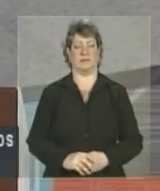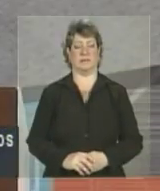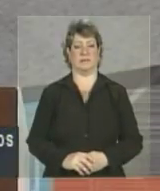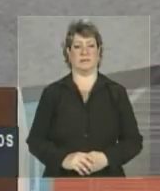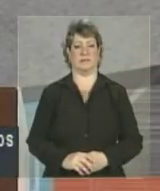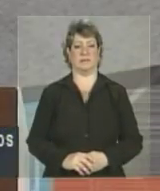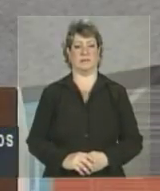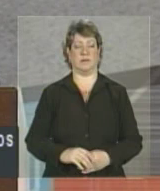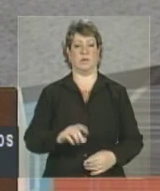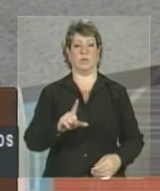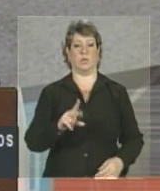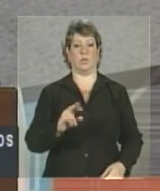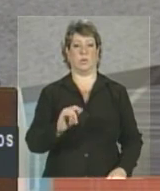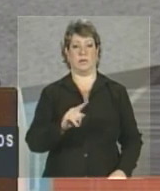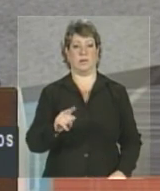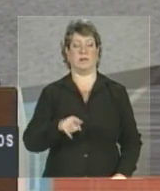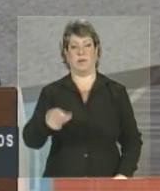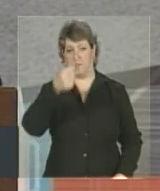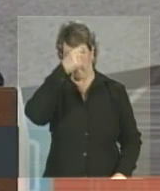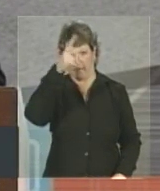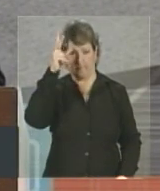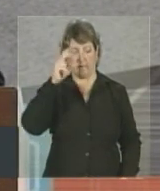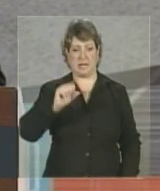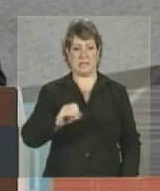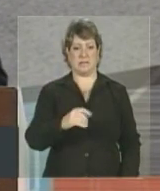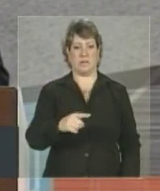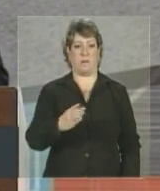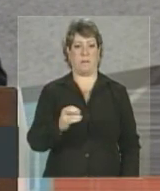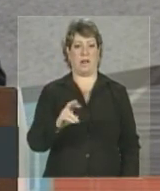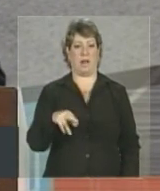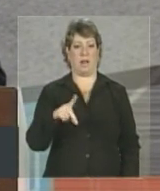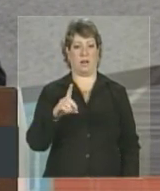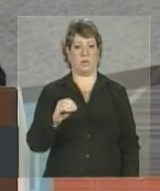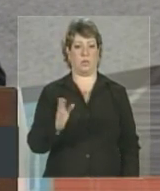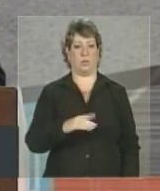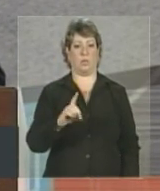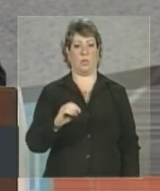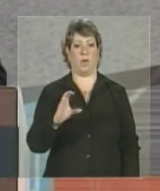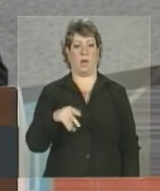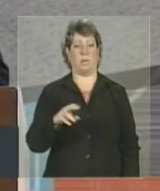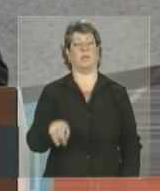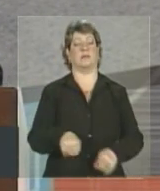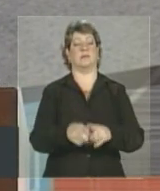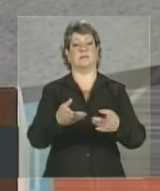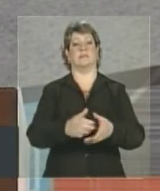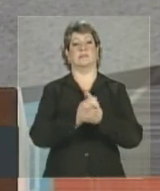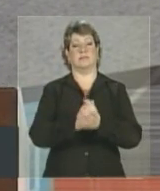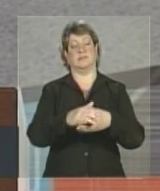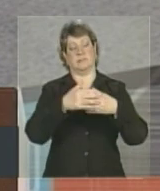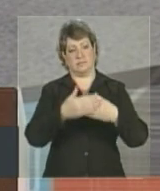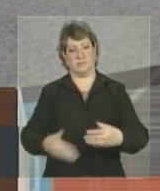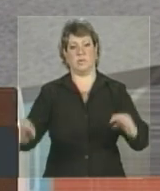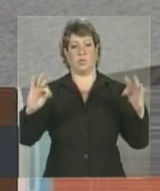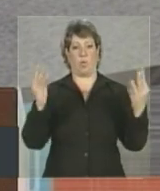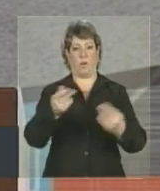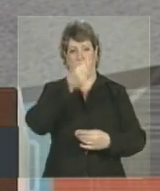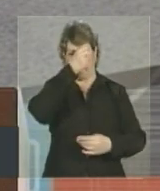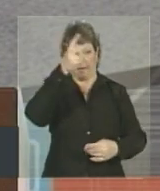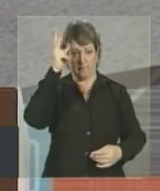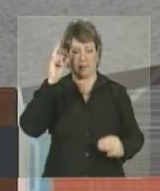o senhor Luiz Marinho, prefeito de São Bernardo do Campo, em nome de quem gostaria de cumprimentar também todos os